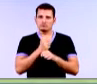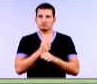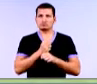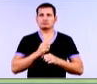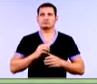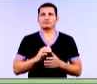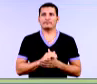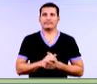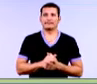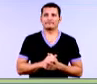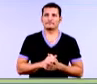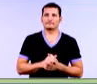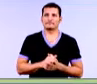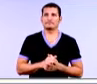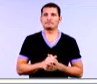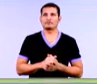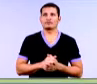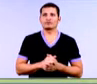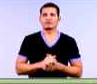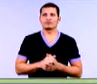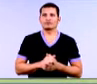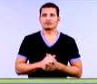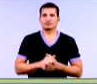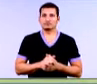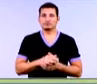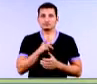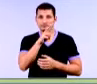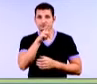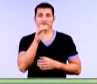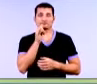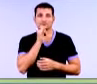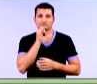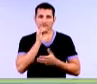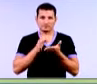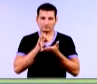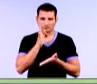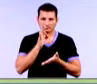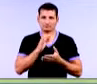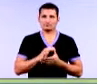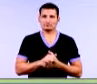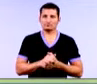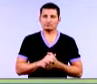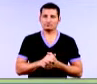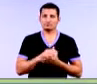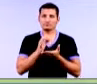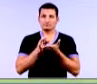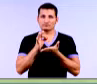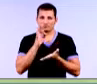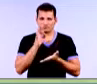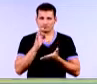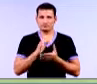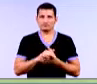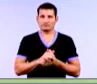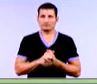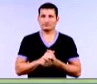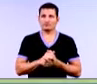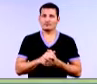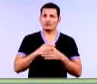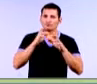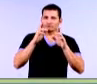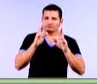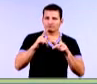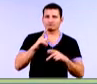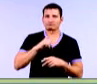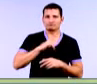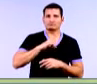como comentário. Olha um exemplo aqui em Java. Em Java, o comentário é um pouquinho